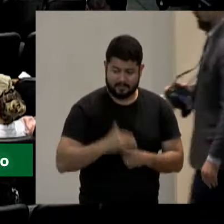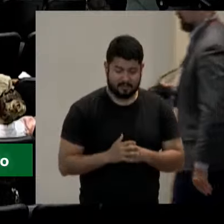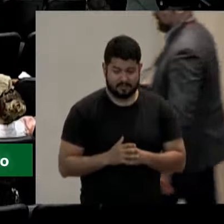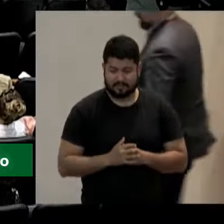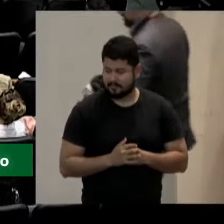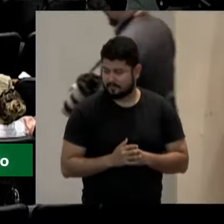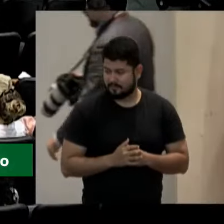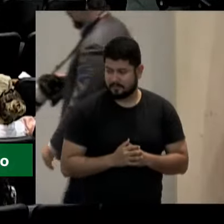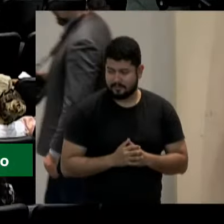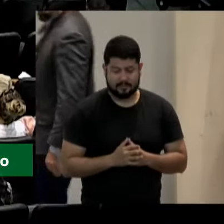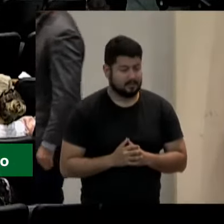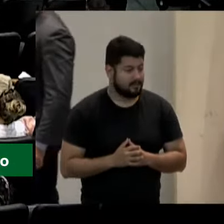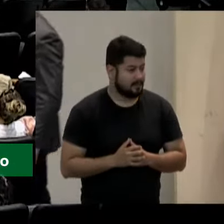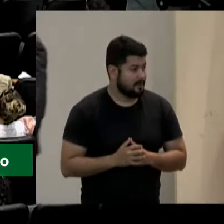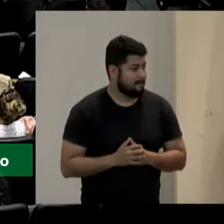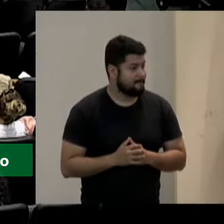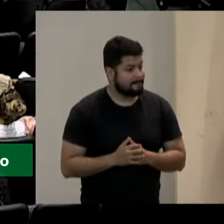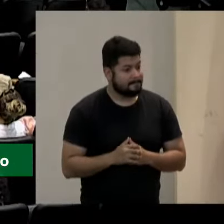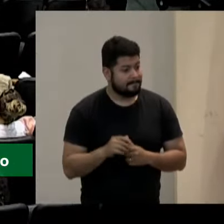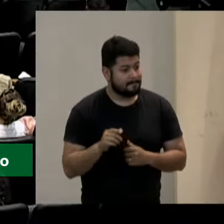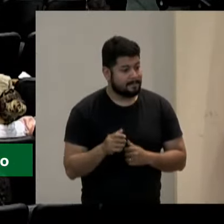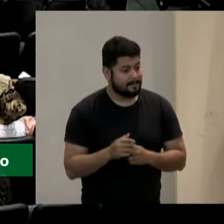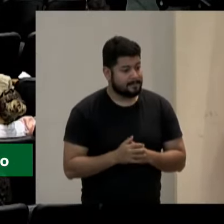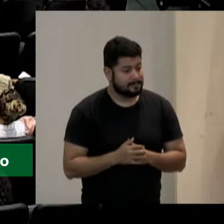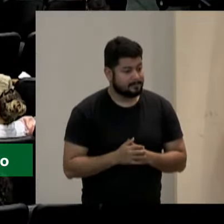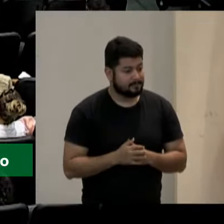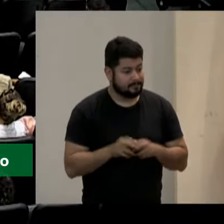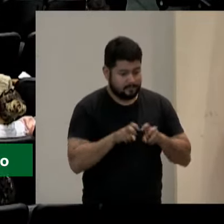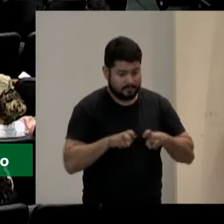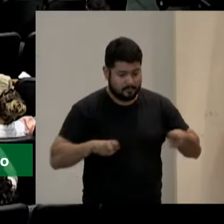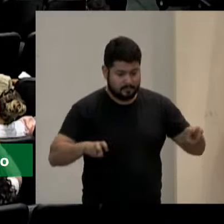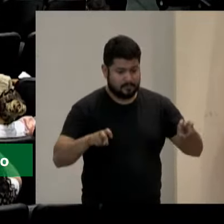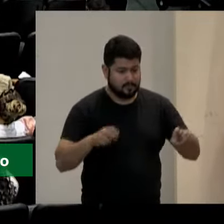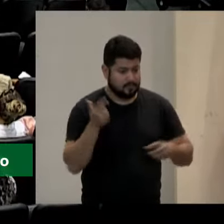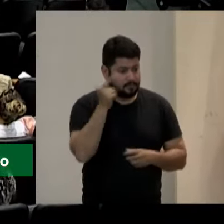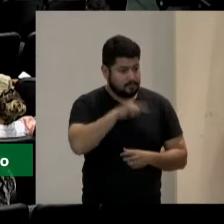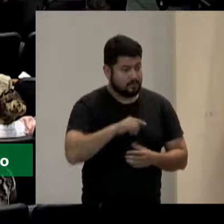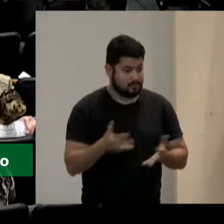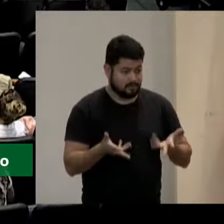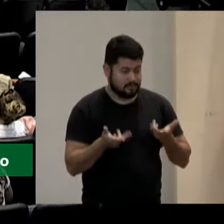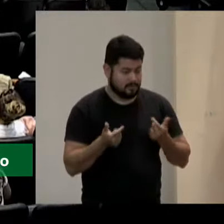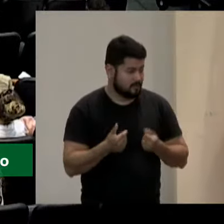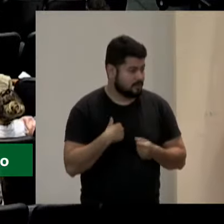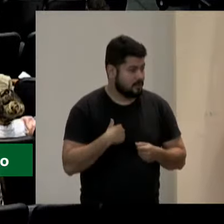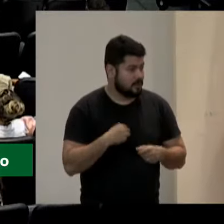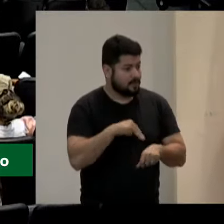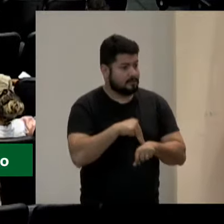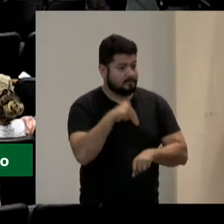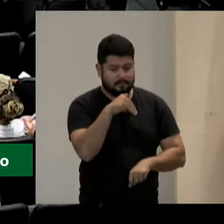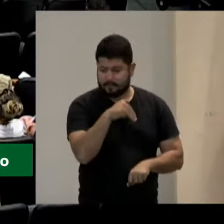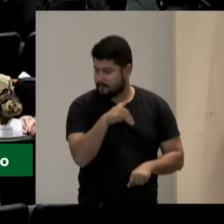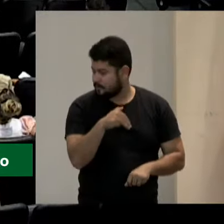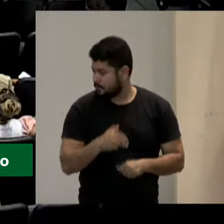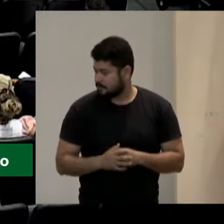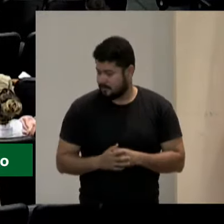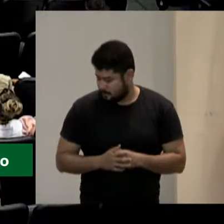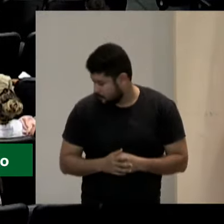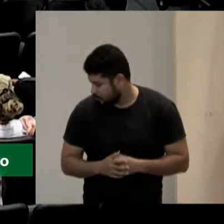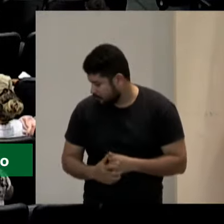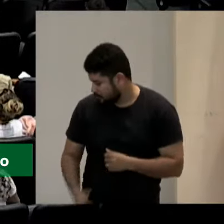acadêmica, né, para a banca do de qualificação do mestrado, um trabalho muito importante